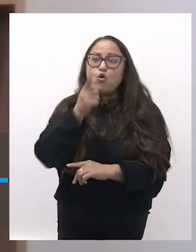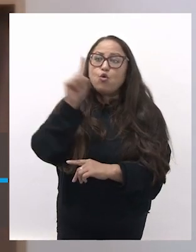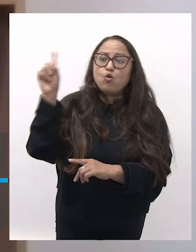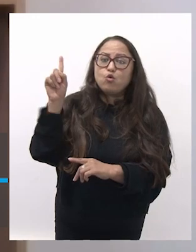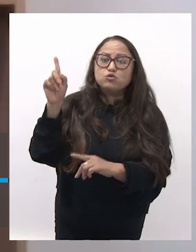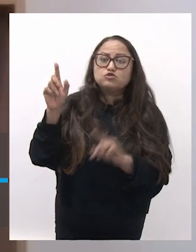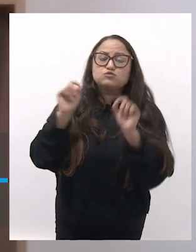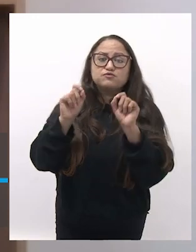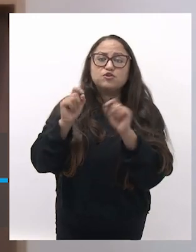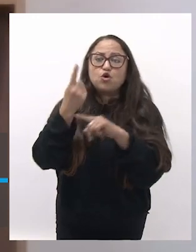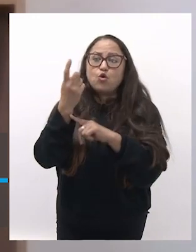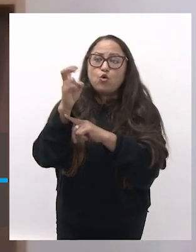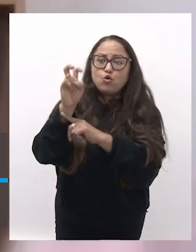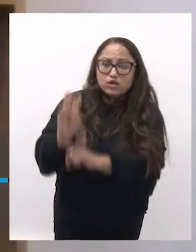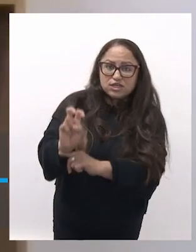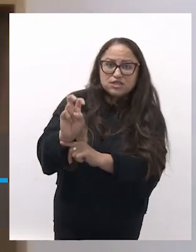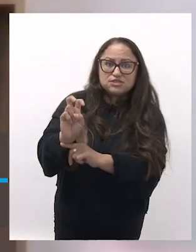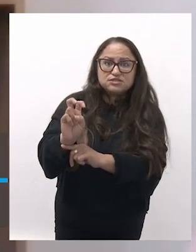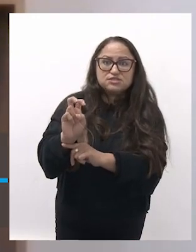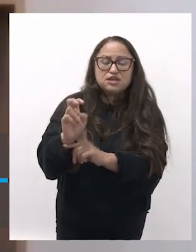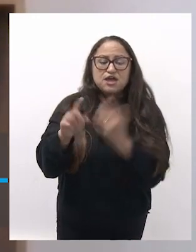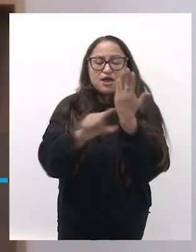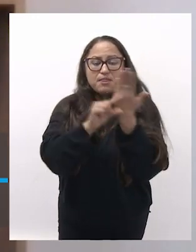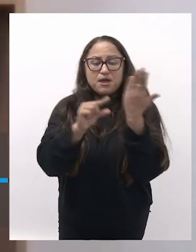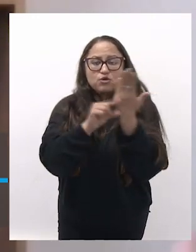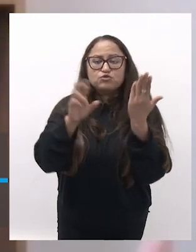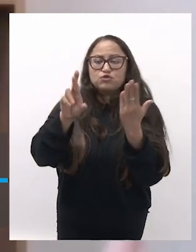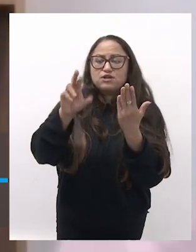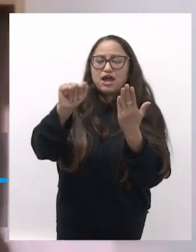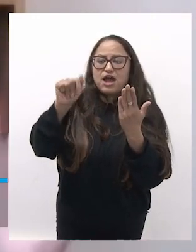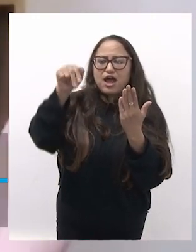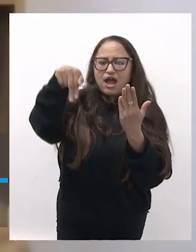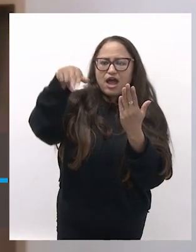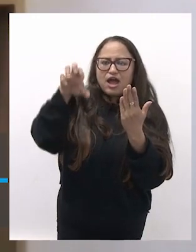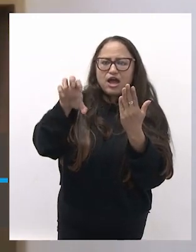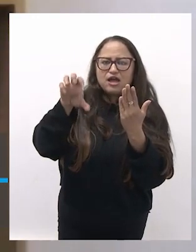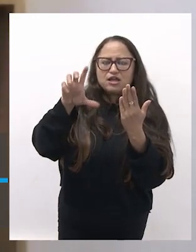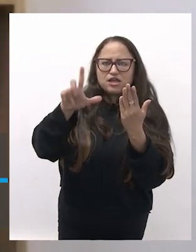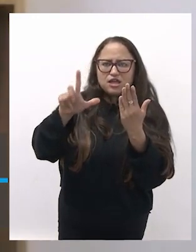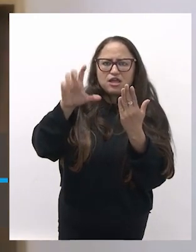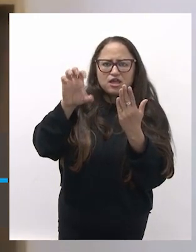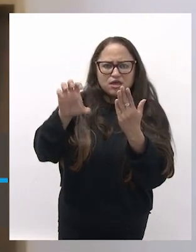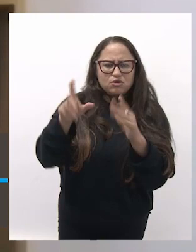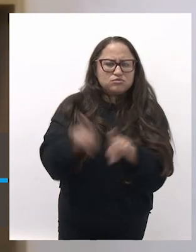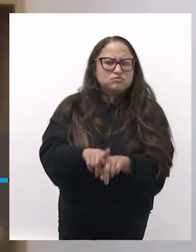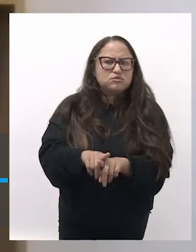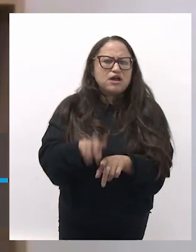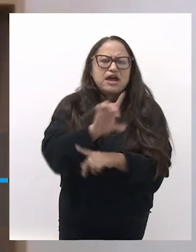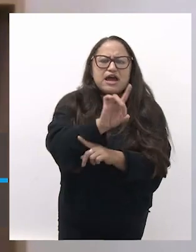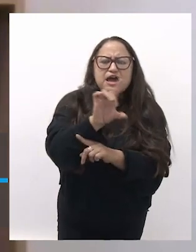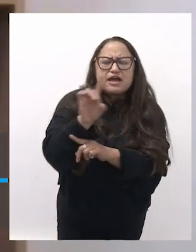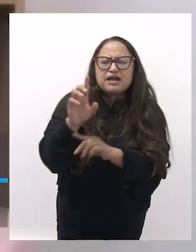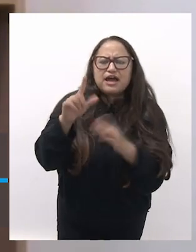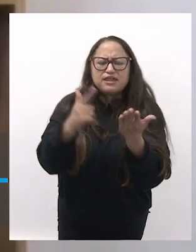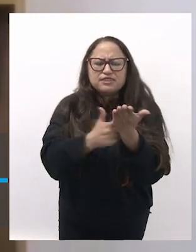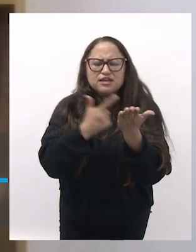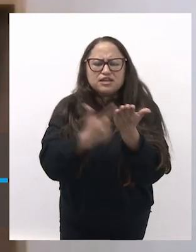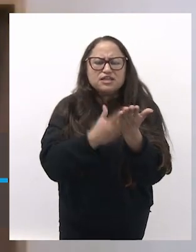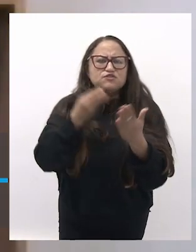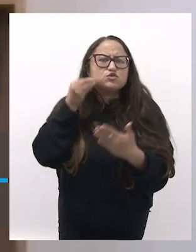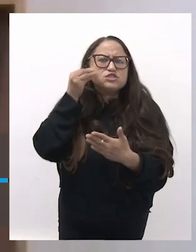o 15, da Raquel de Queiroz, uma belíssima obra. Então, cada livro traz uma experiência nova,